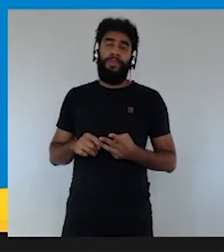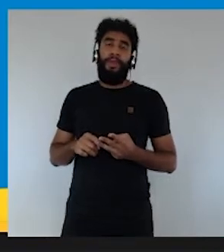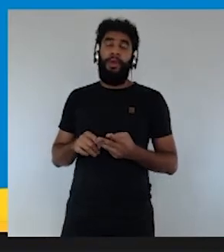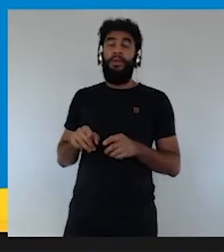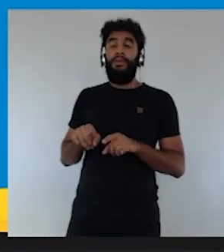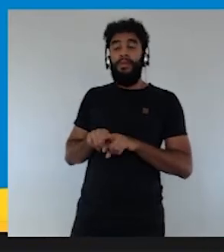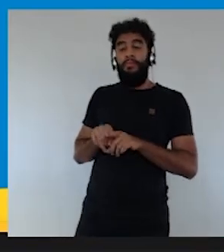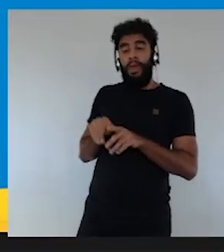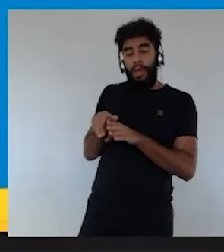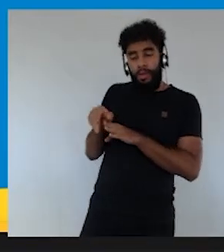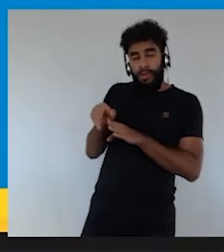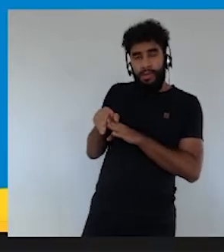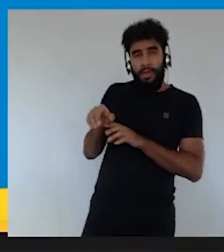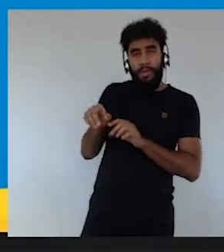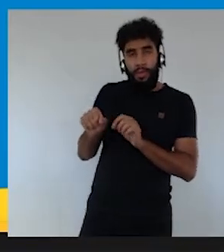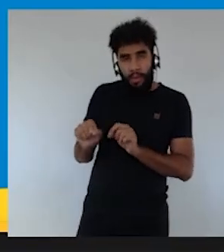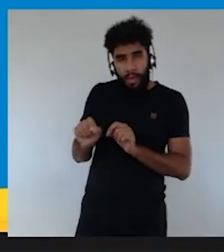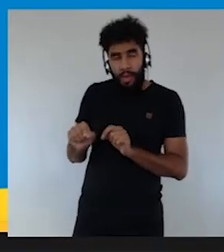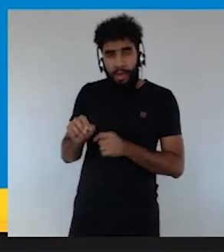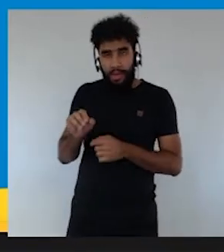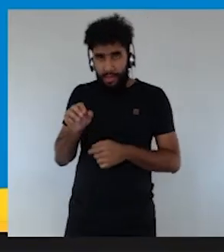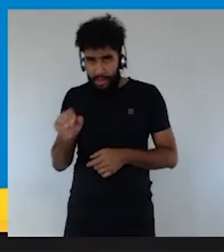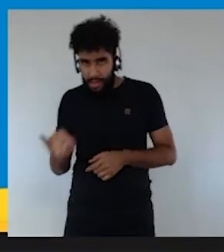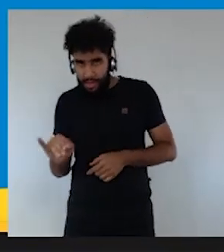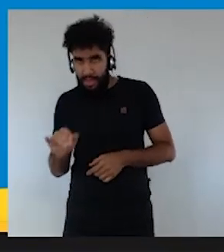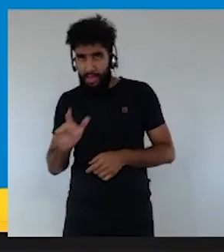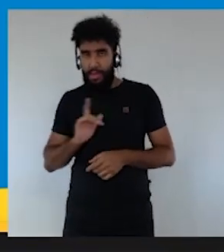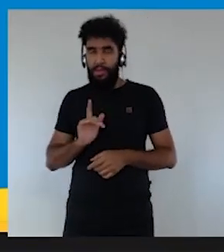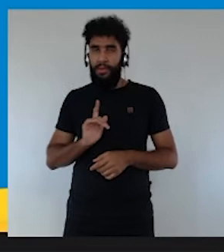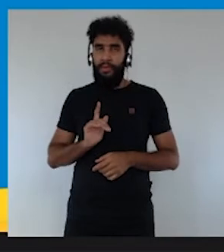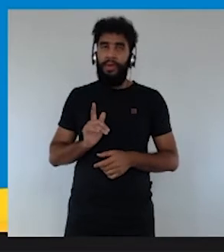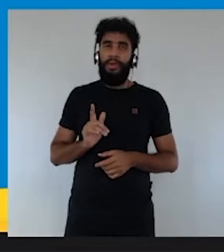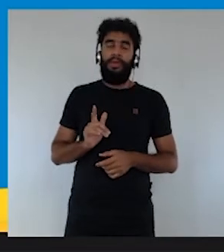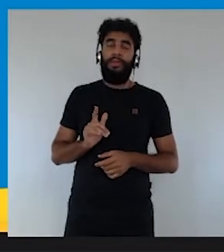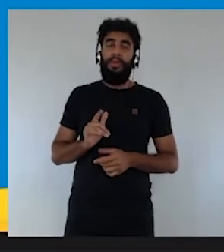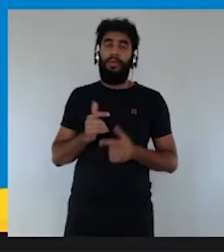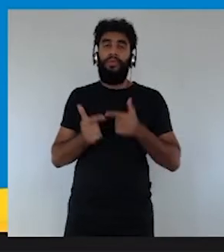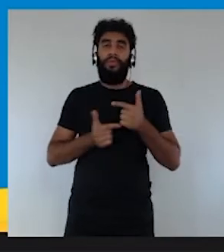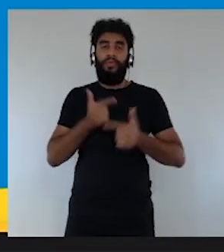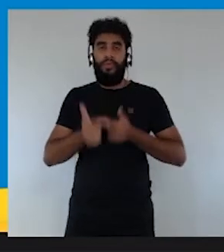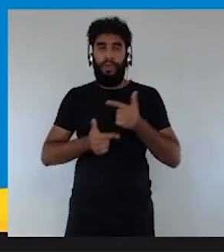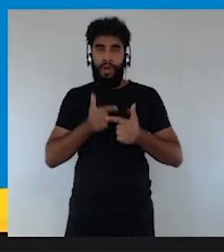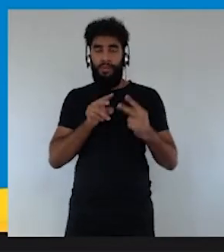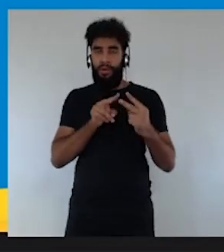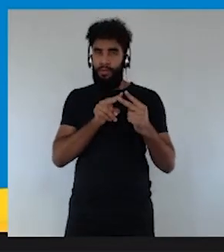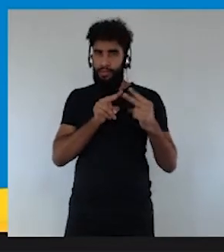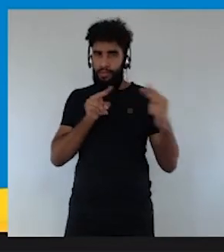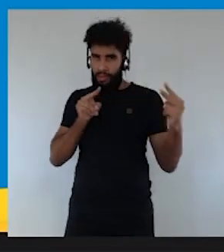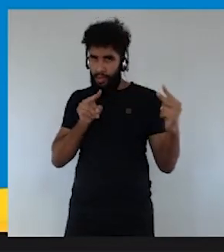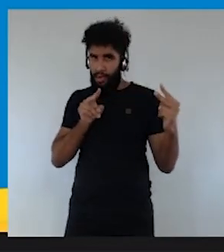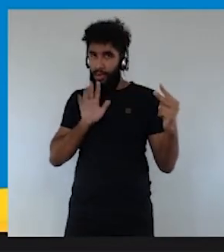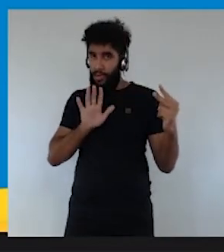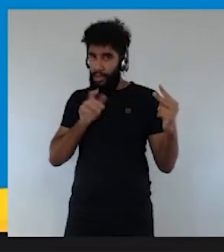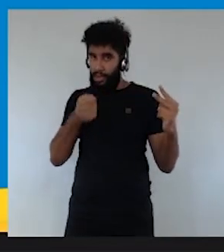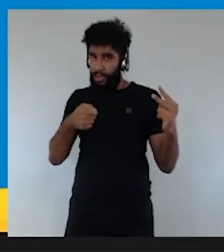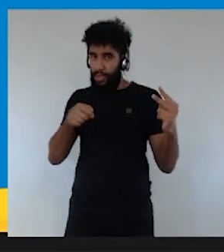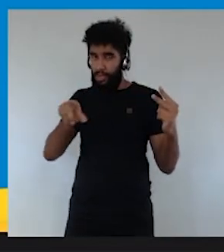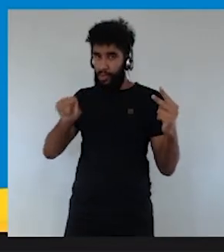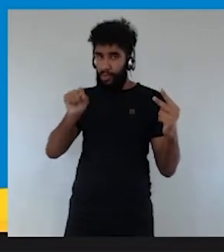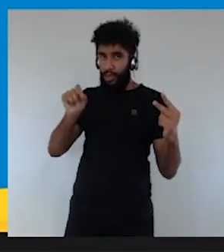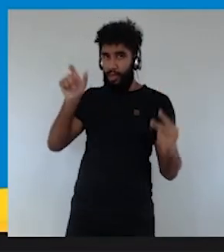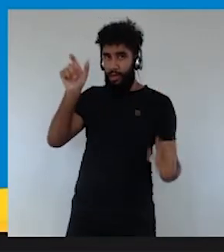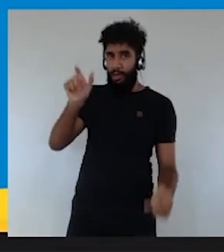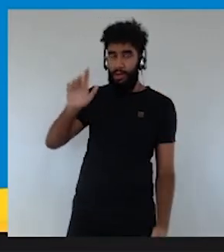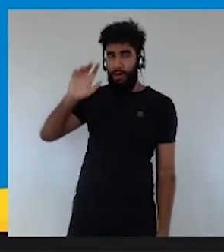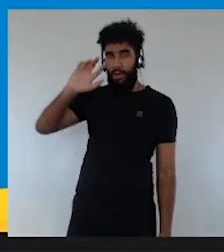recomendam expressamente que, se você vai ter um procedimento virtual, é importante escolher árbitros que têm